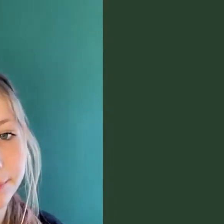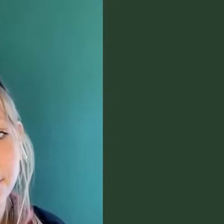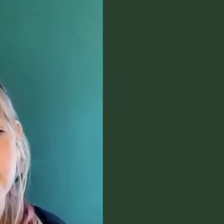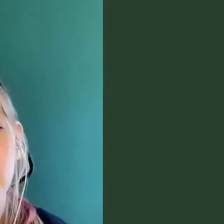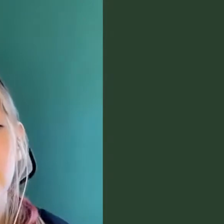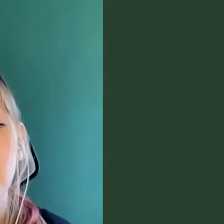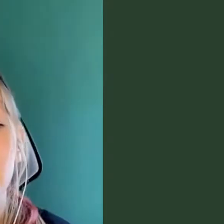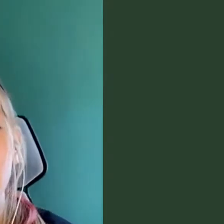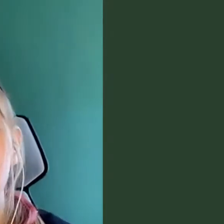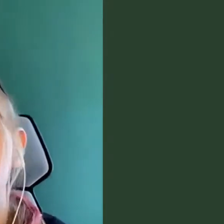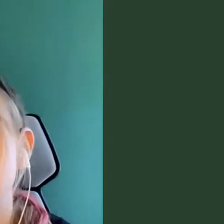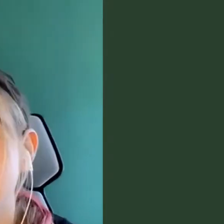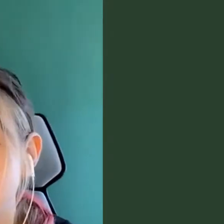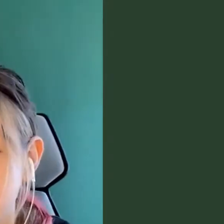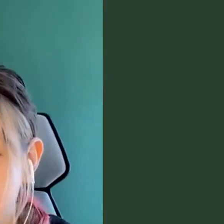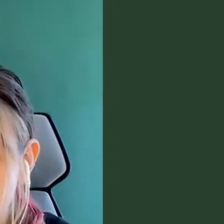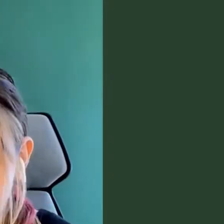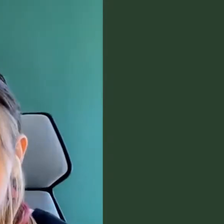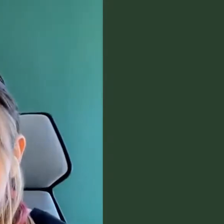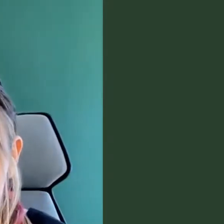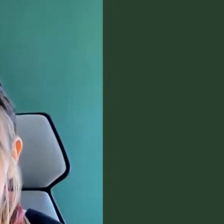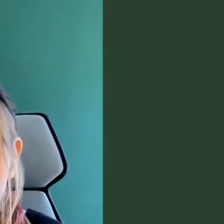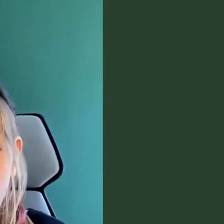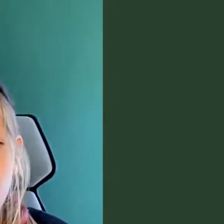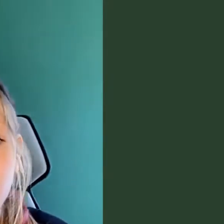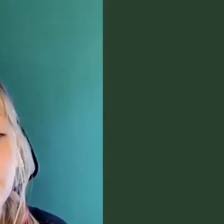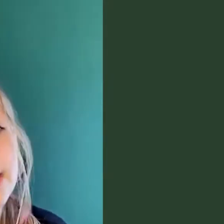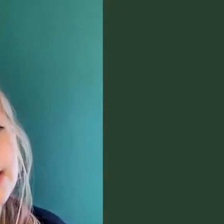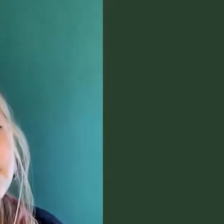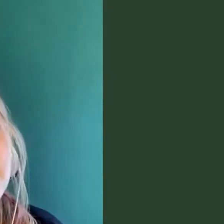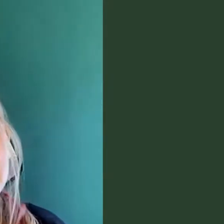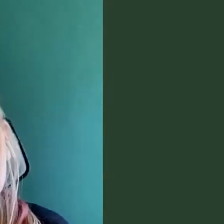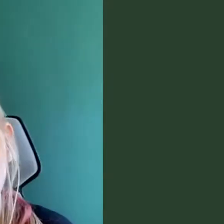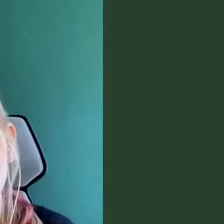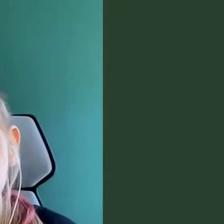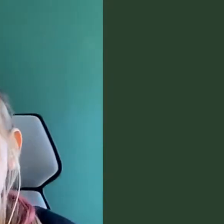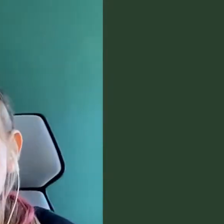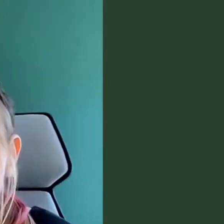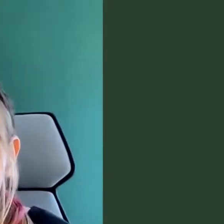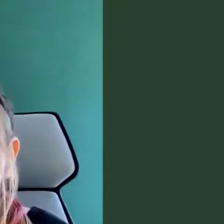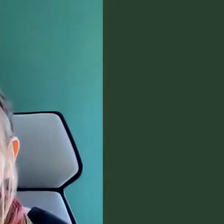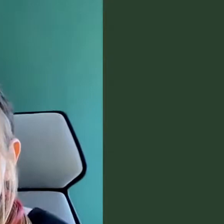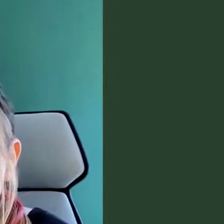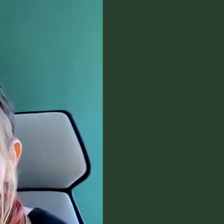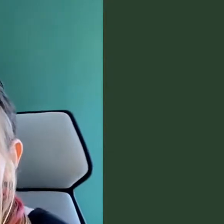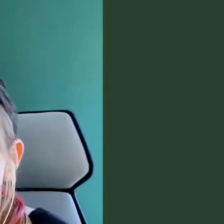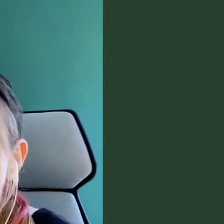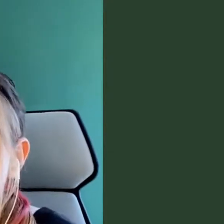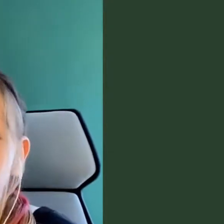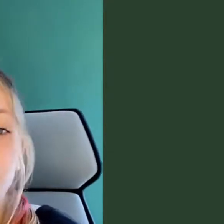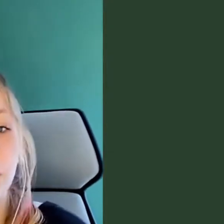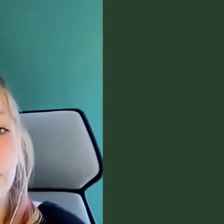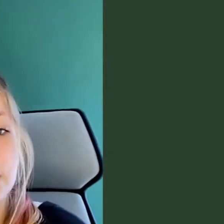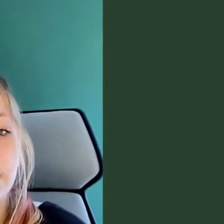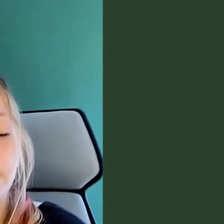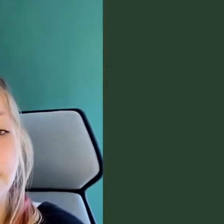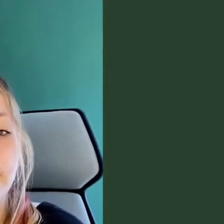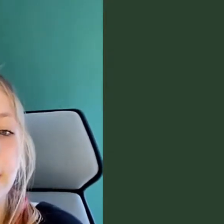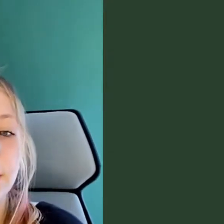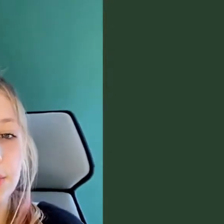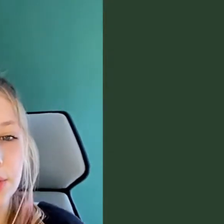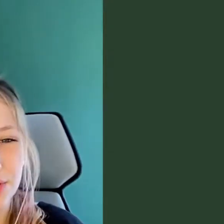entrar. Em todas as mesas pão, flores enfeitando os caminhos, os